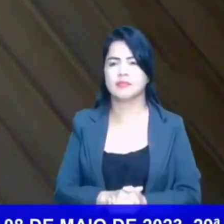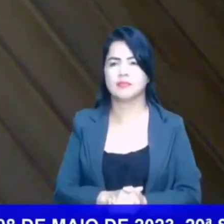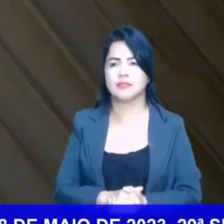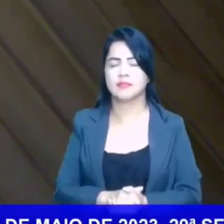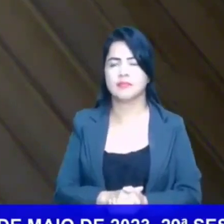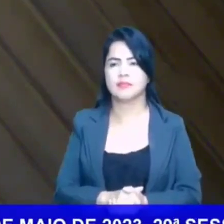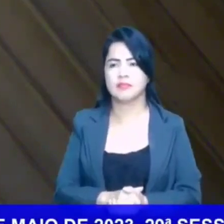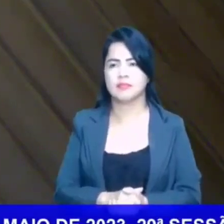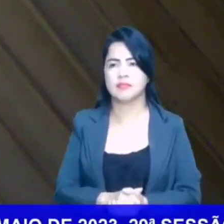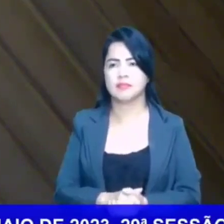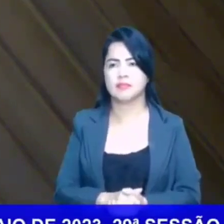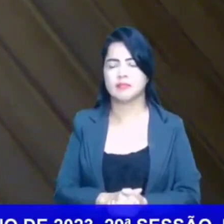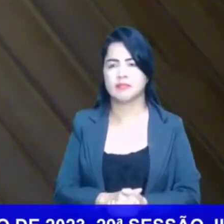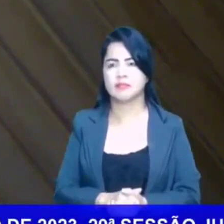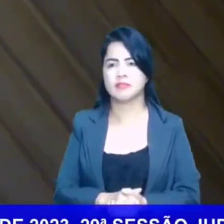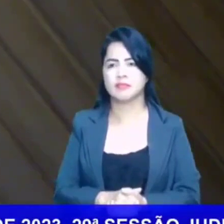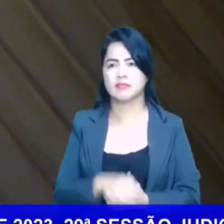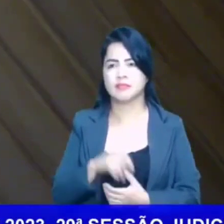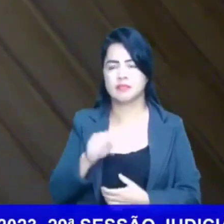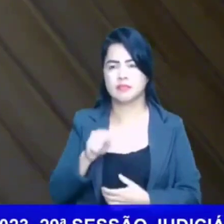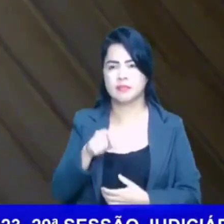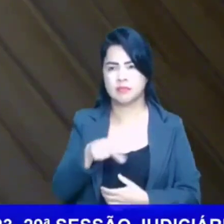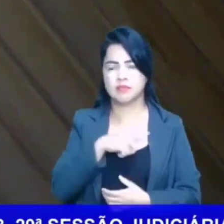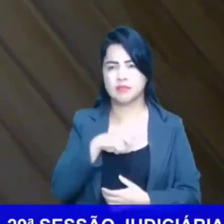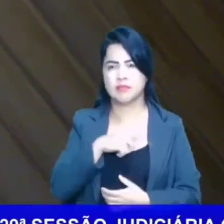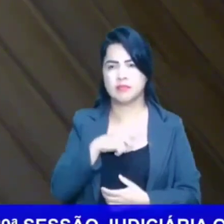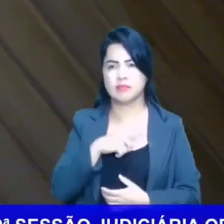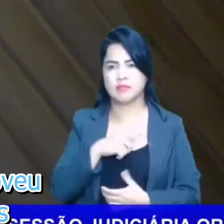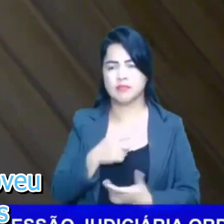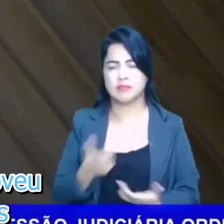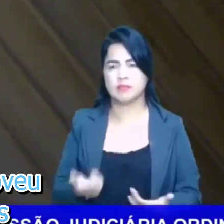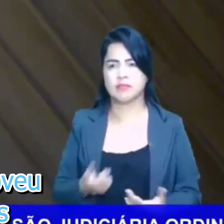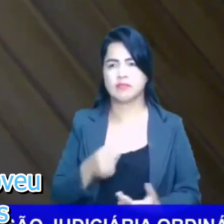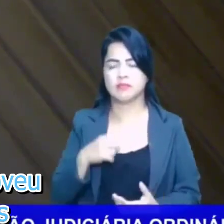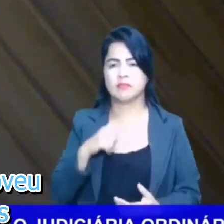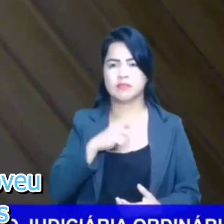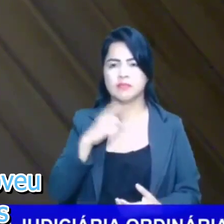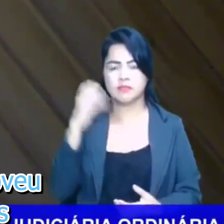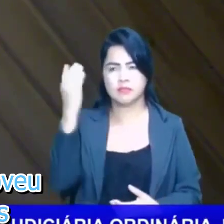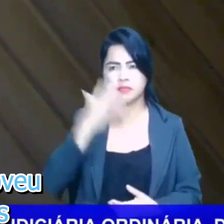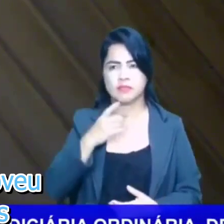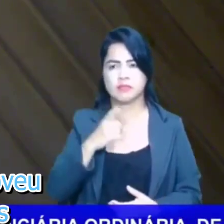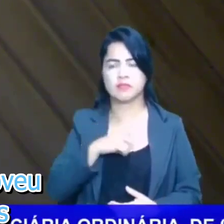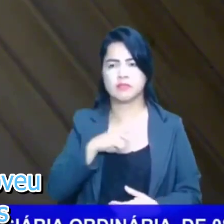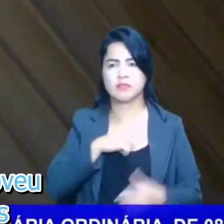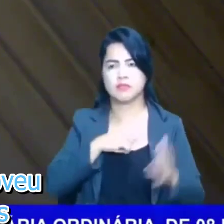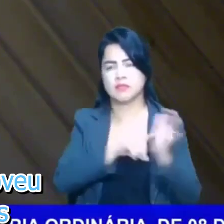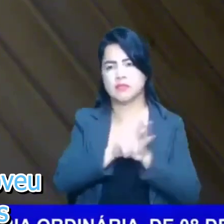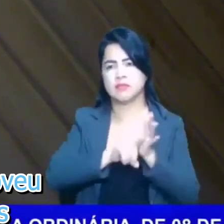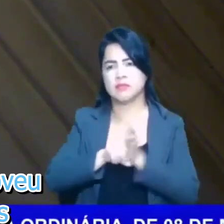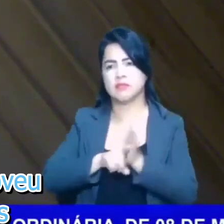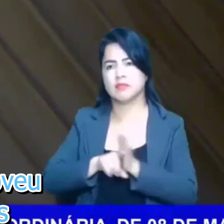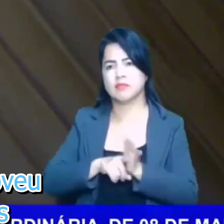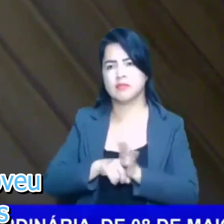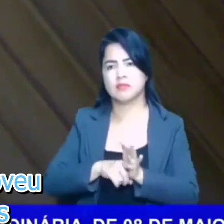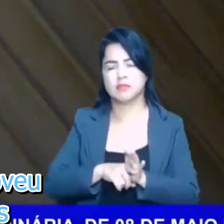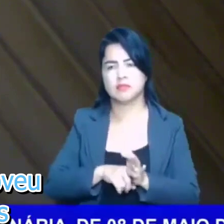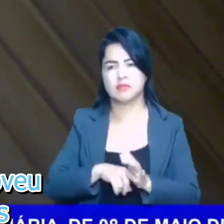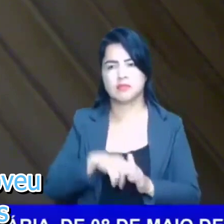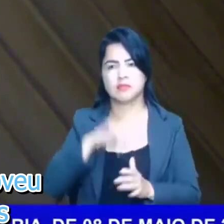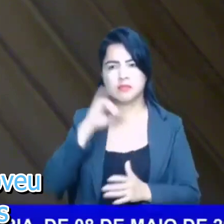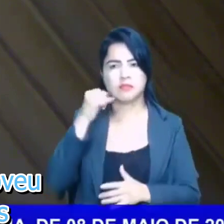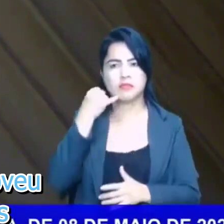Assim, nos autos, e aí já nesses autos, a prova de que o investigante Jaime Nunes promoveu,